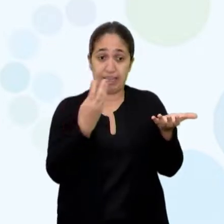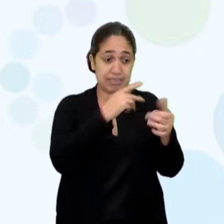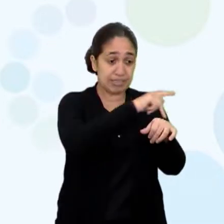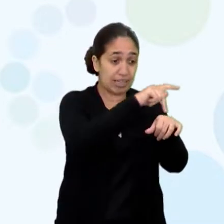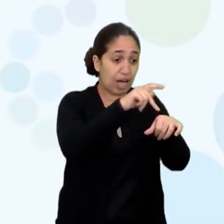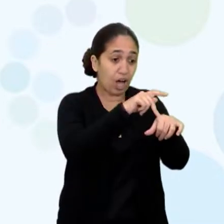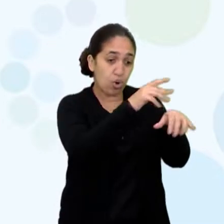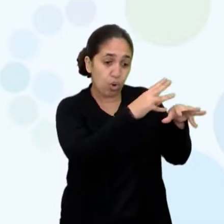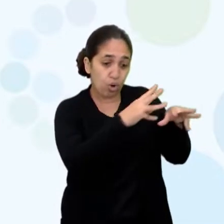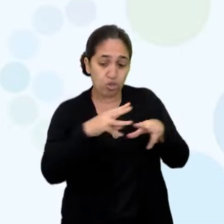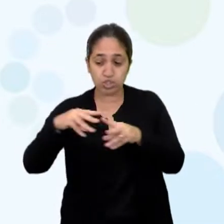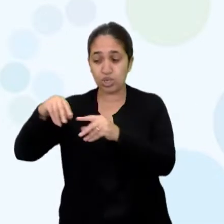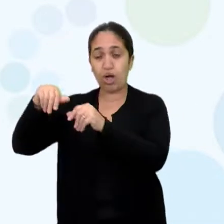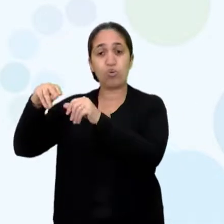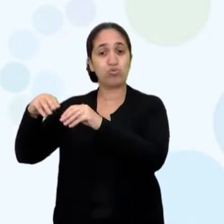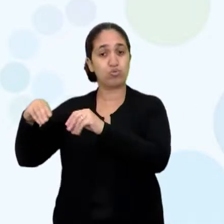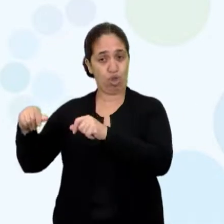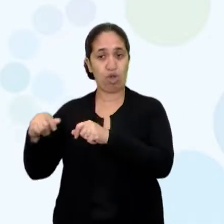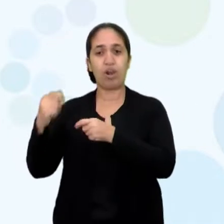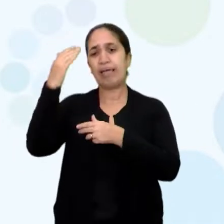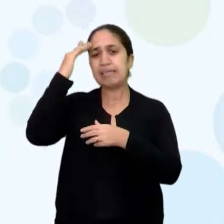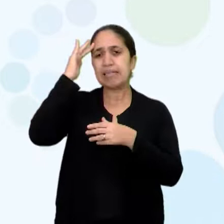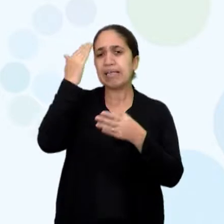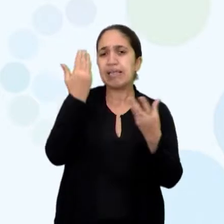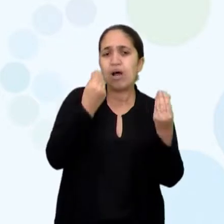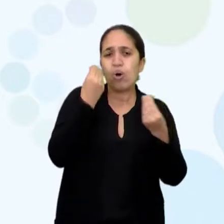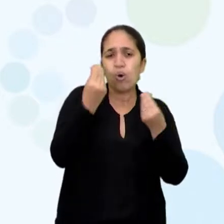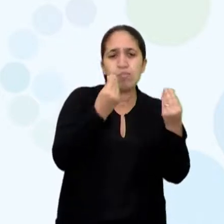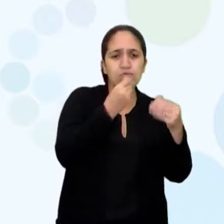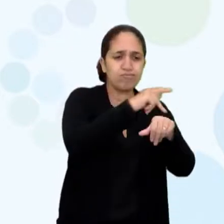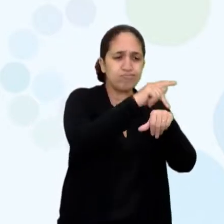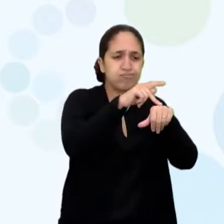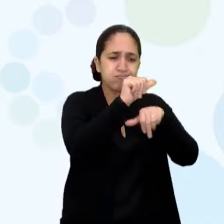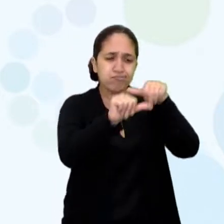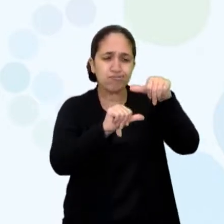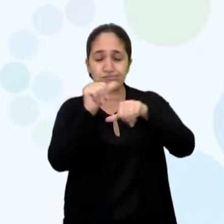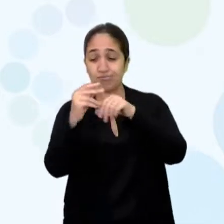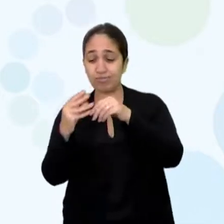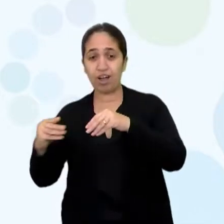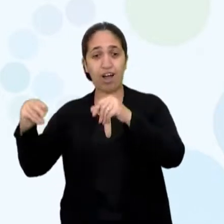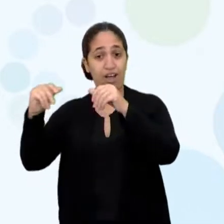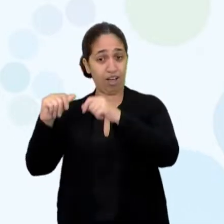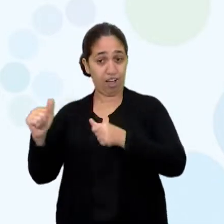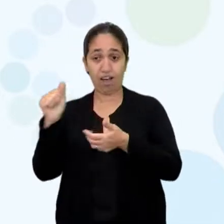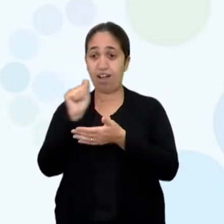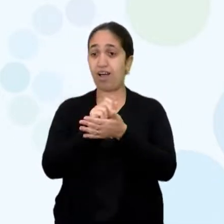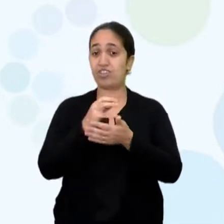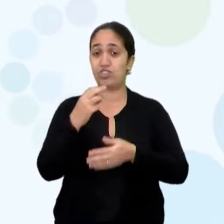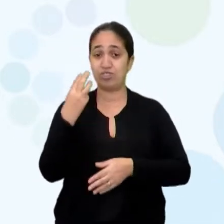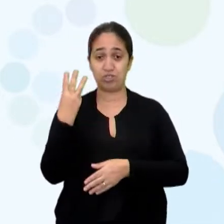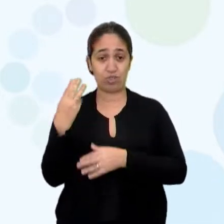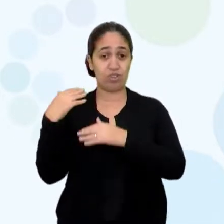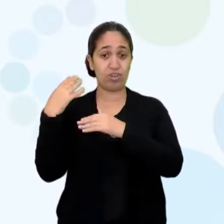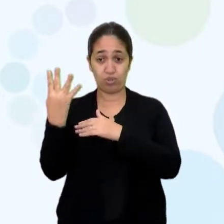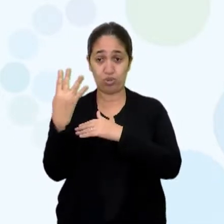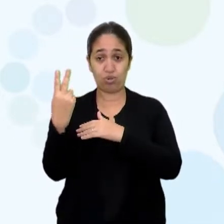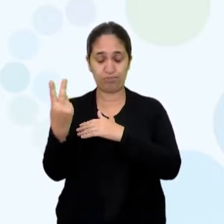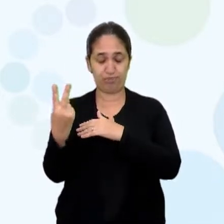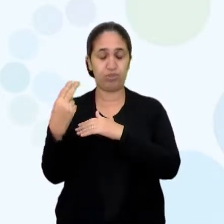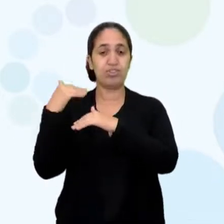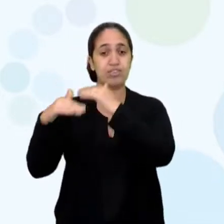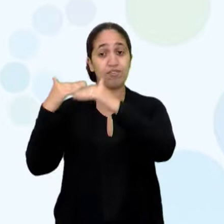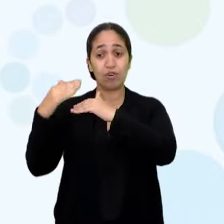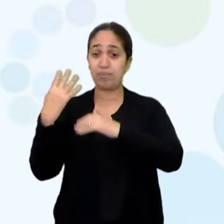solo, entenda essa transformação. Atividade 2, desenvolvimento 4. O meu nome